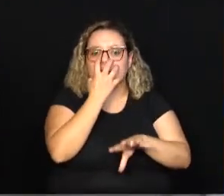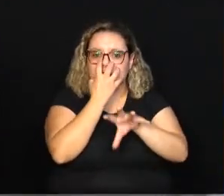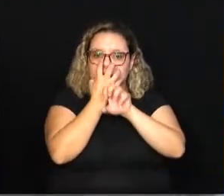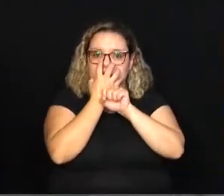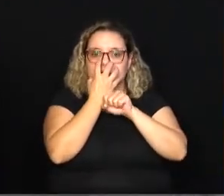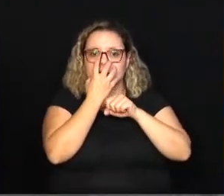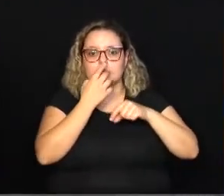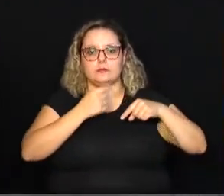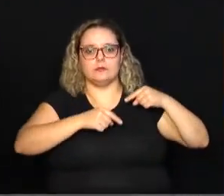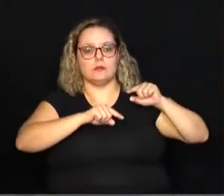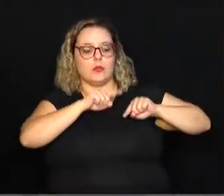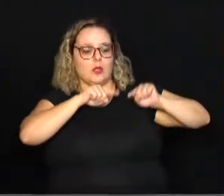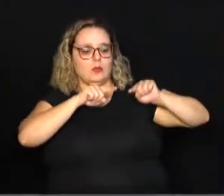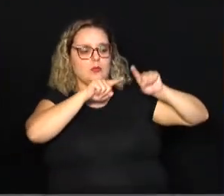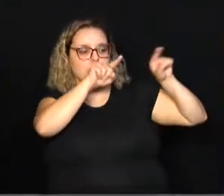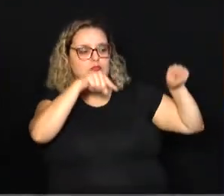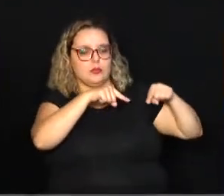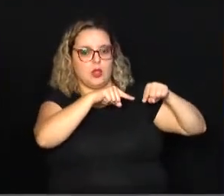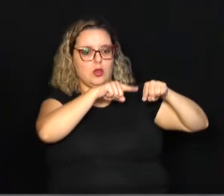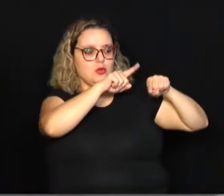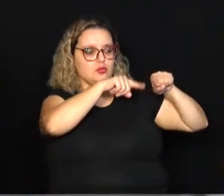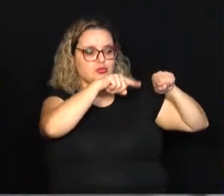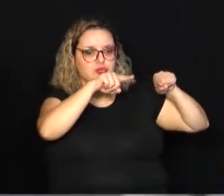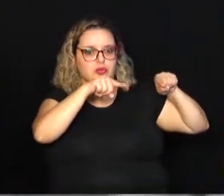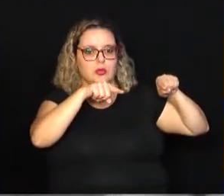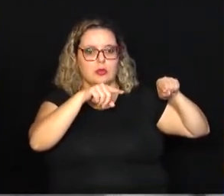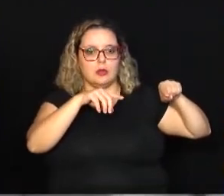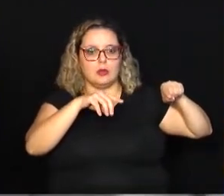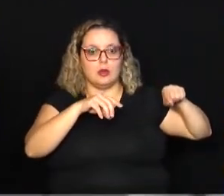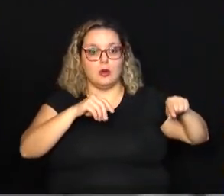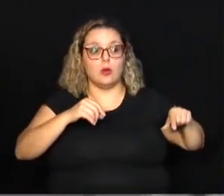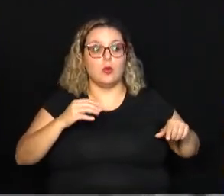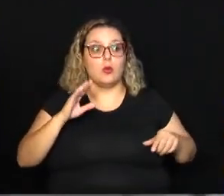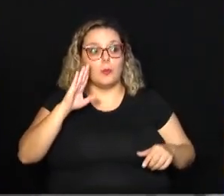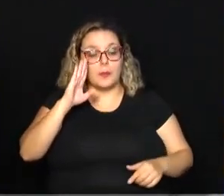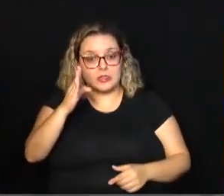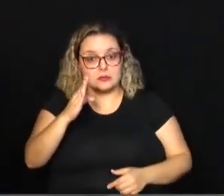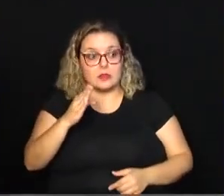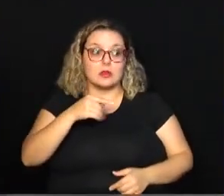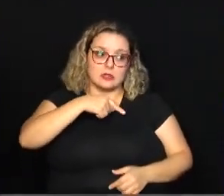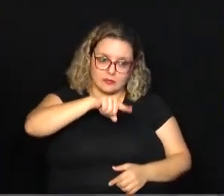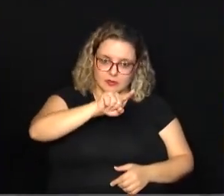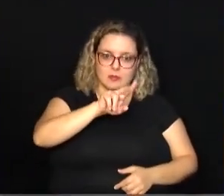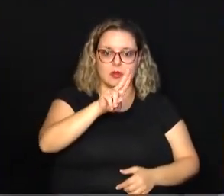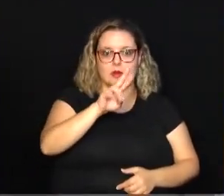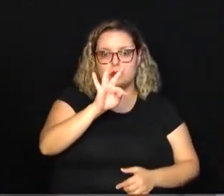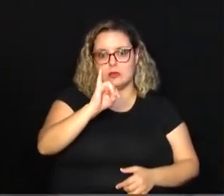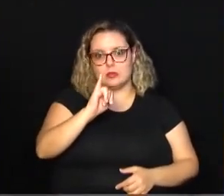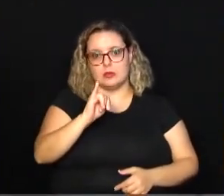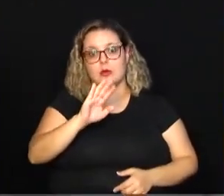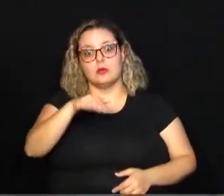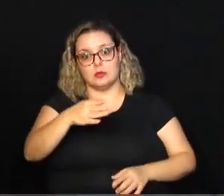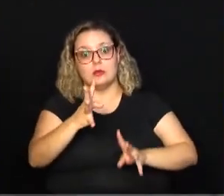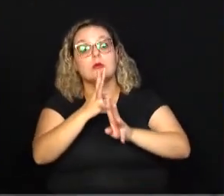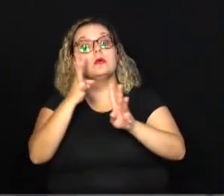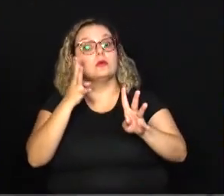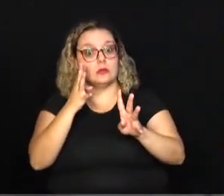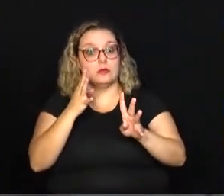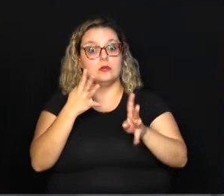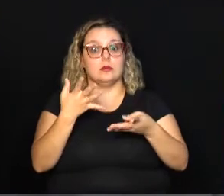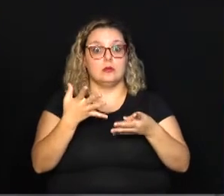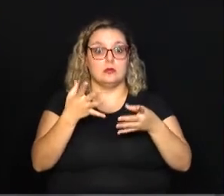monitor, está com todo mundo, mas não é uma UTI. O ideal é que ele vá para uma UTI. Então, quando eu falo que eu tenho fila de espera, são esses